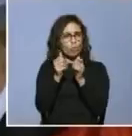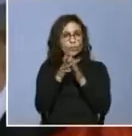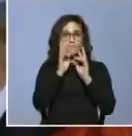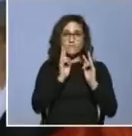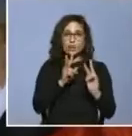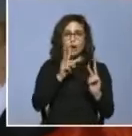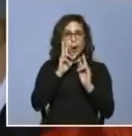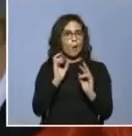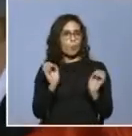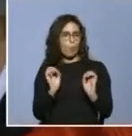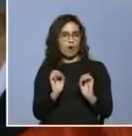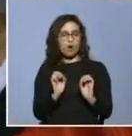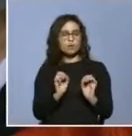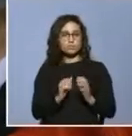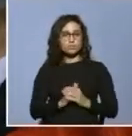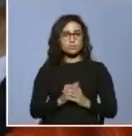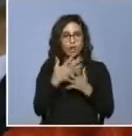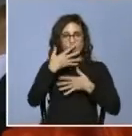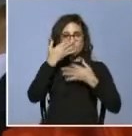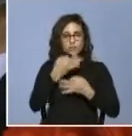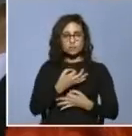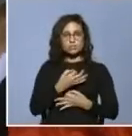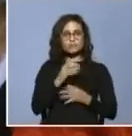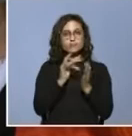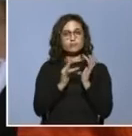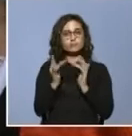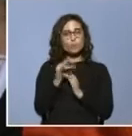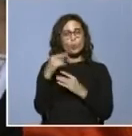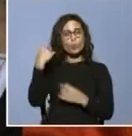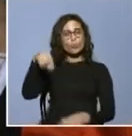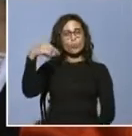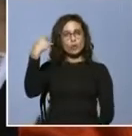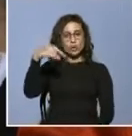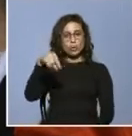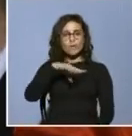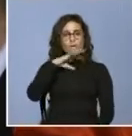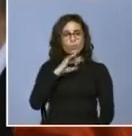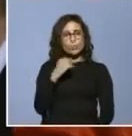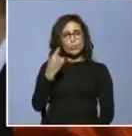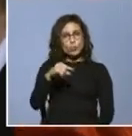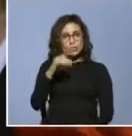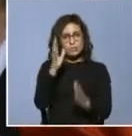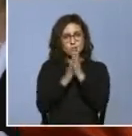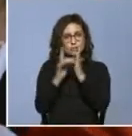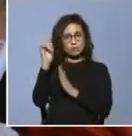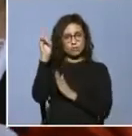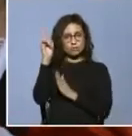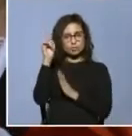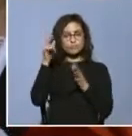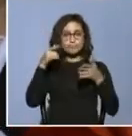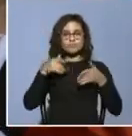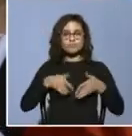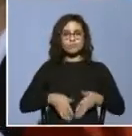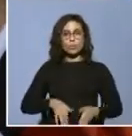visíveis e invisíveis. Creio em um só Senhor Jesus Cristo, Filho unigênito de Deus, nascido do